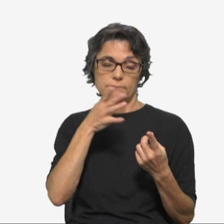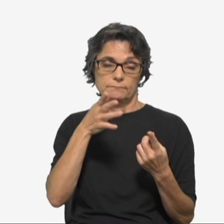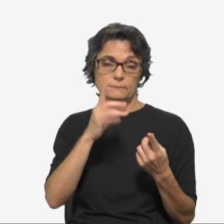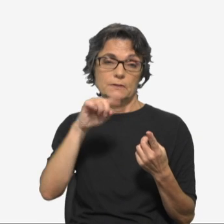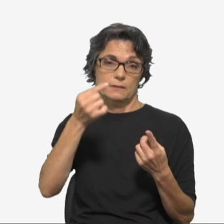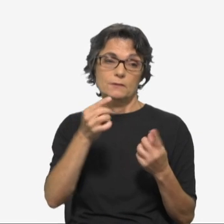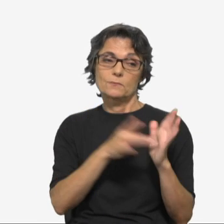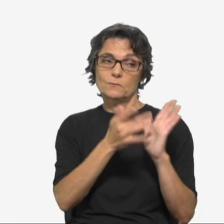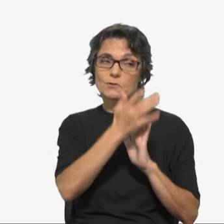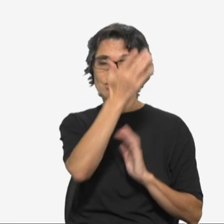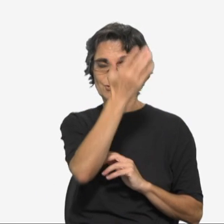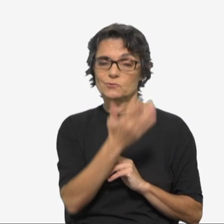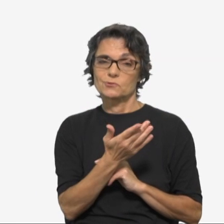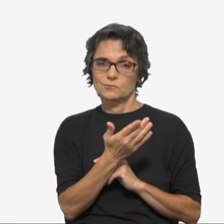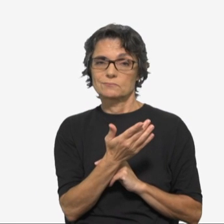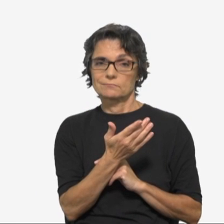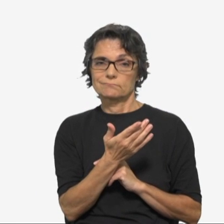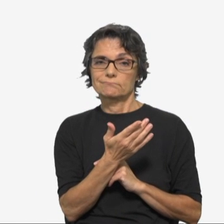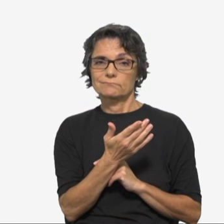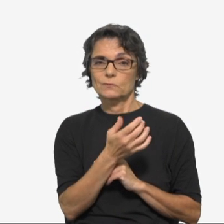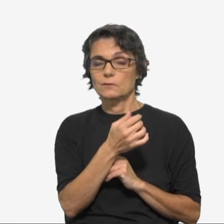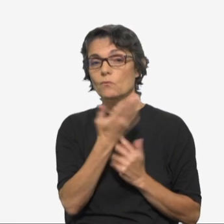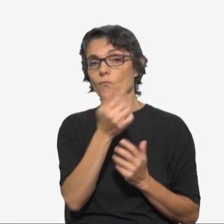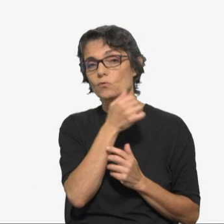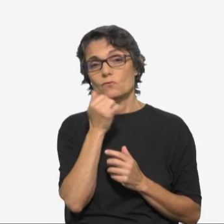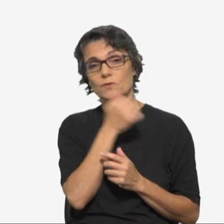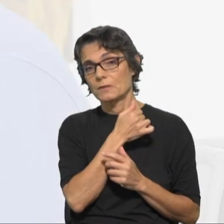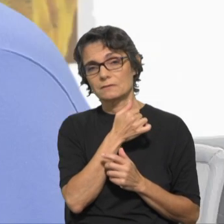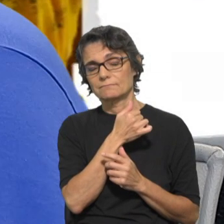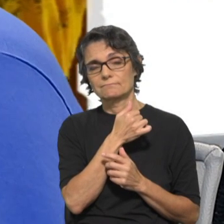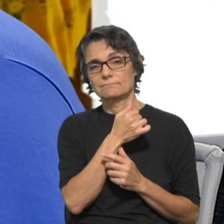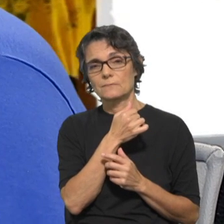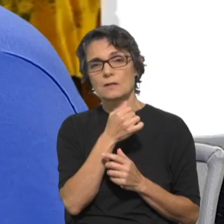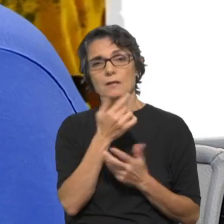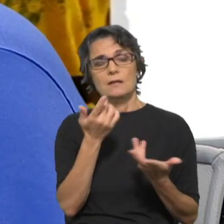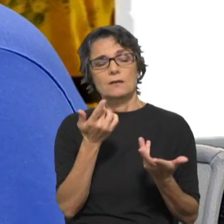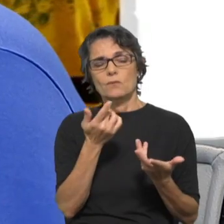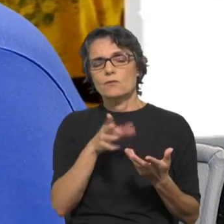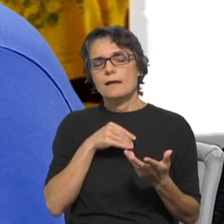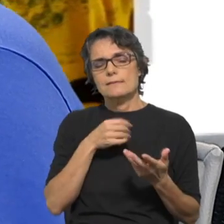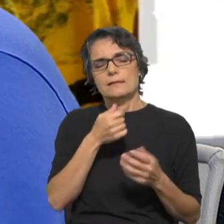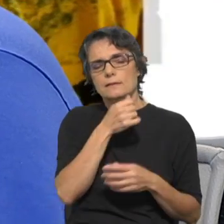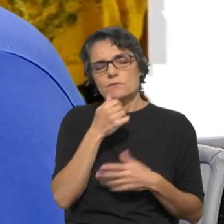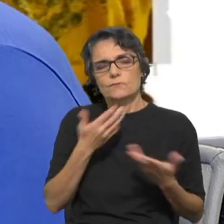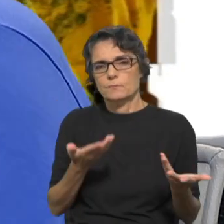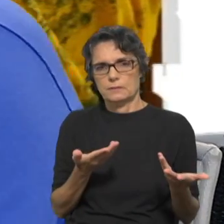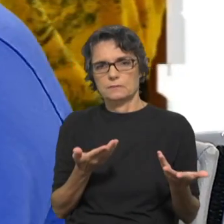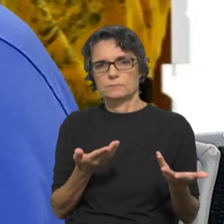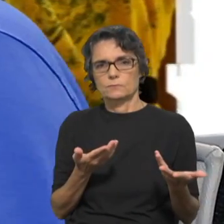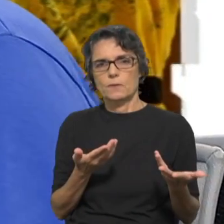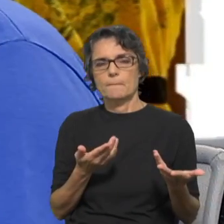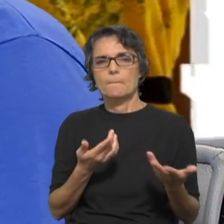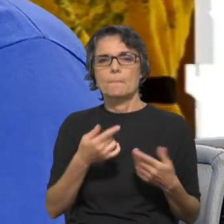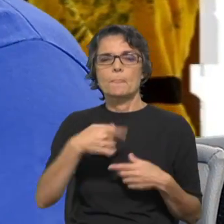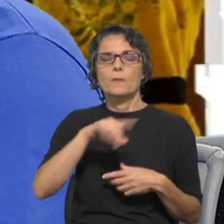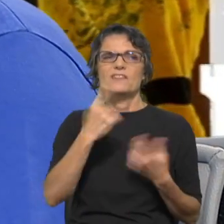a realizar, e nomeadamente a sua entrega na cruz, da sua paixão, do seu sofrimento. Nós falamos de paixão ao pensar nos